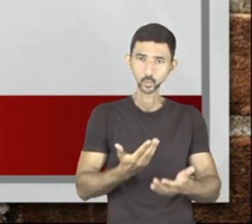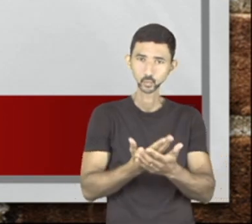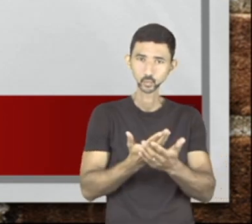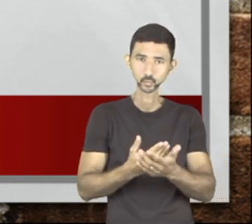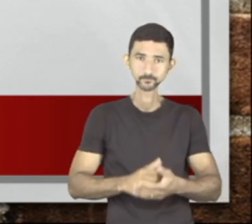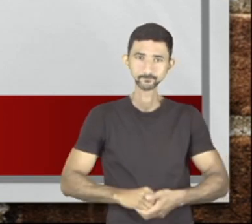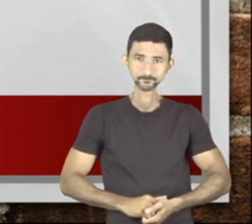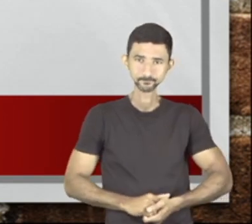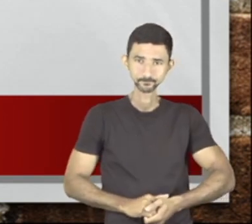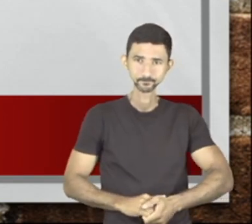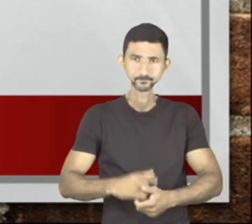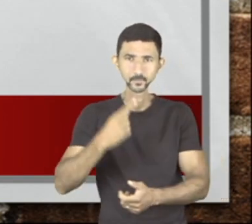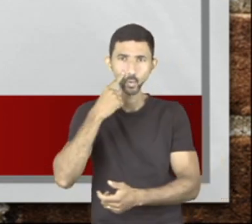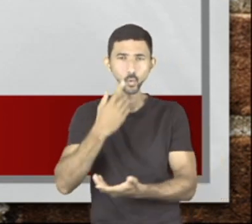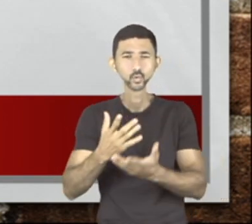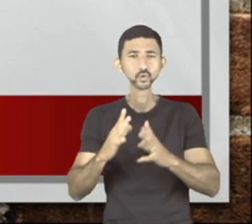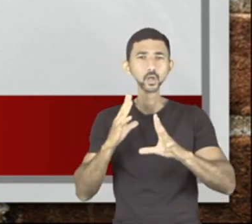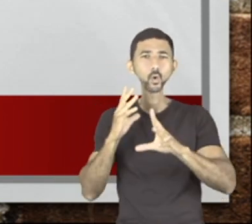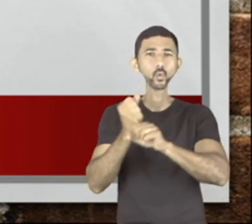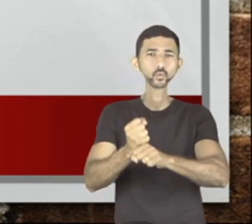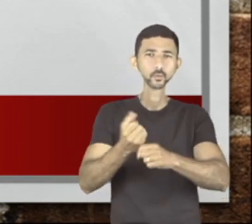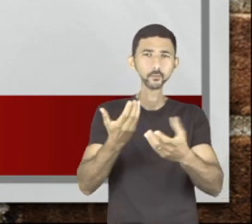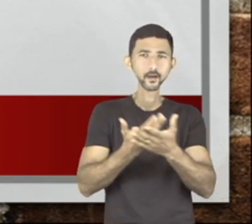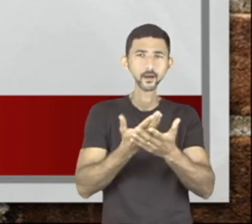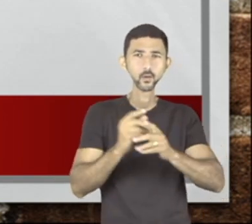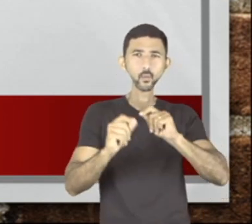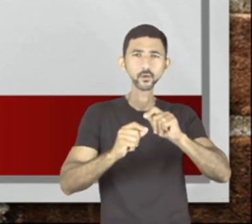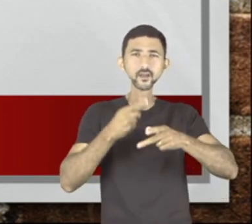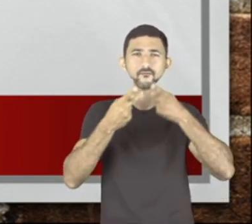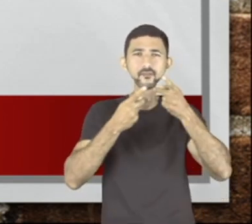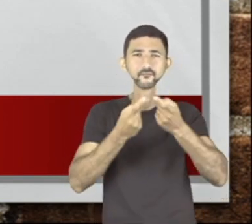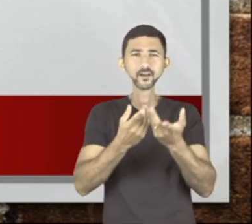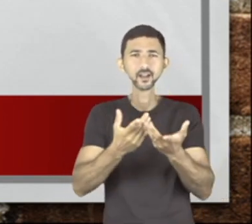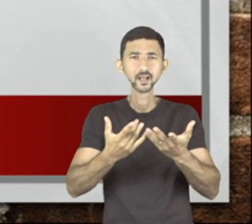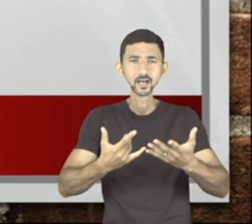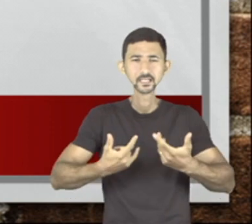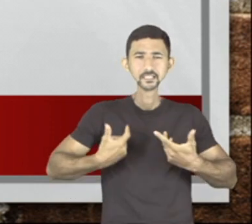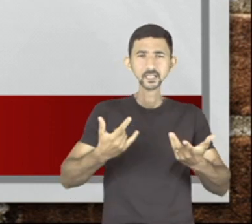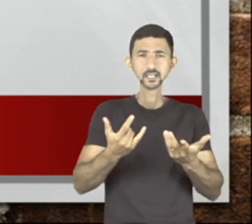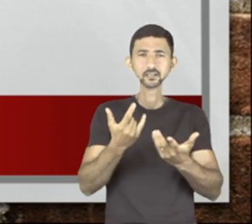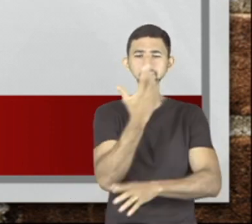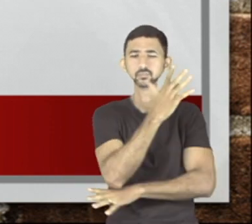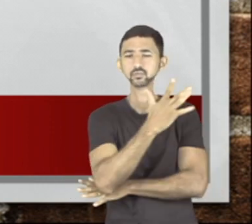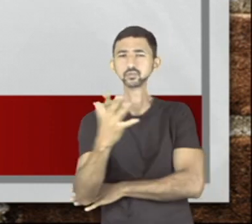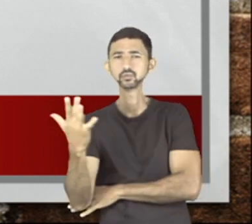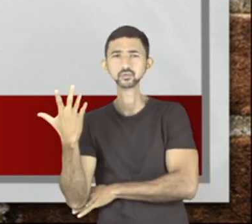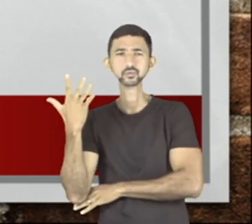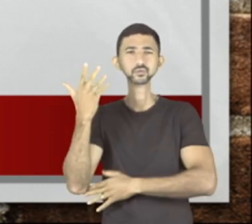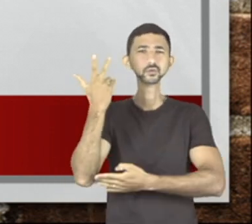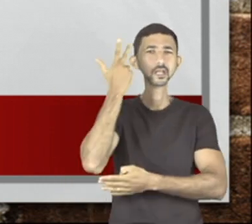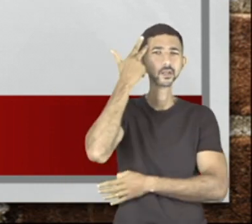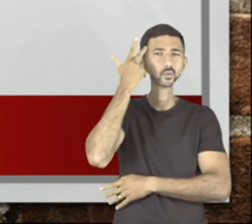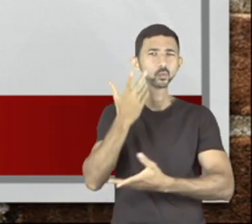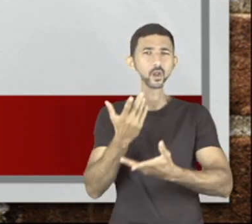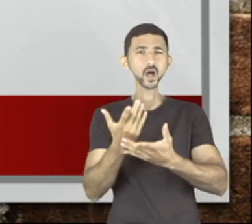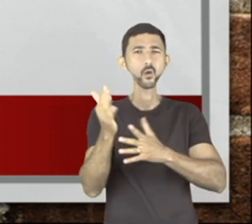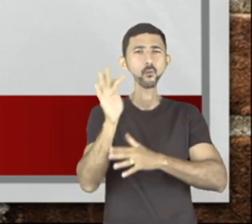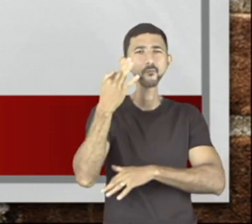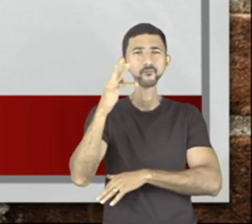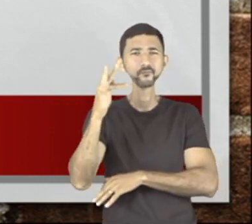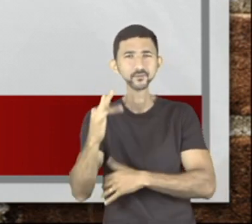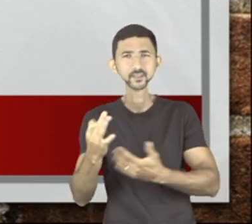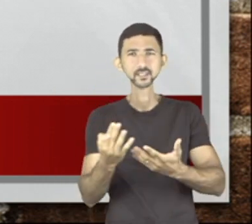hoje. Hoje, pessoal, o resumo da nossa aula. Nós vamos falar sobre as riquezas naturais do Pará, os aspectos